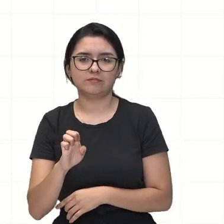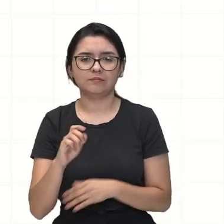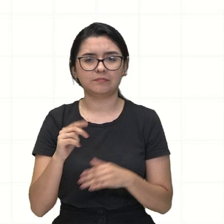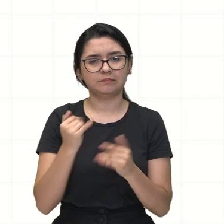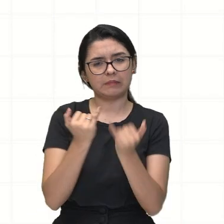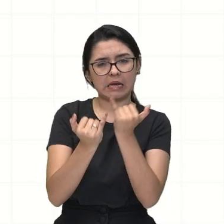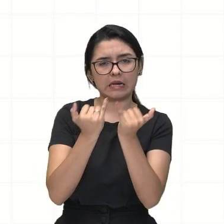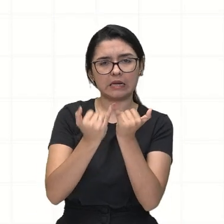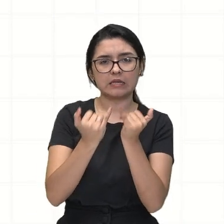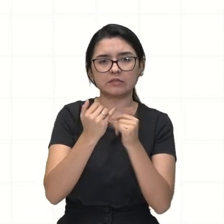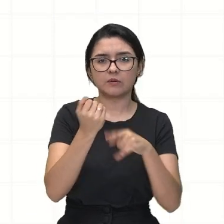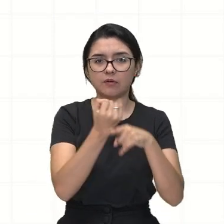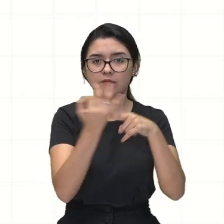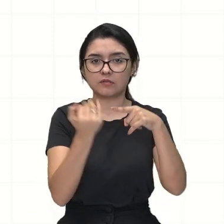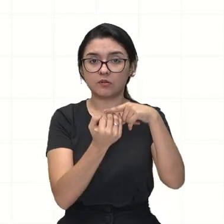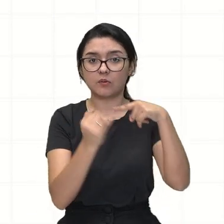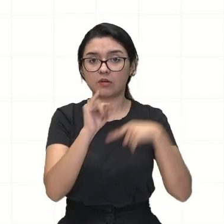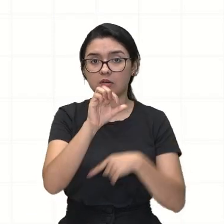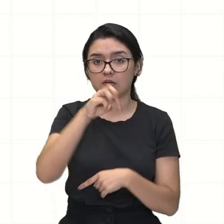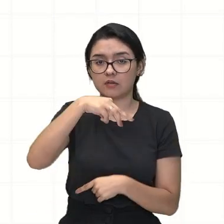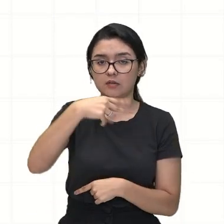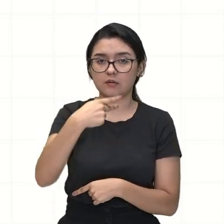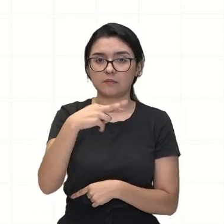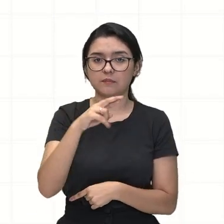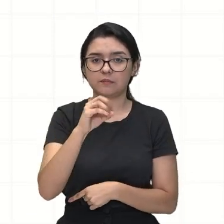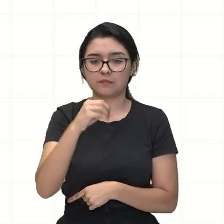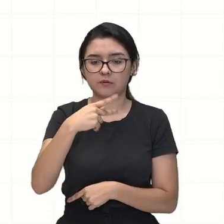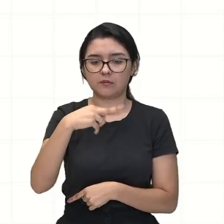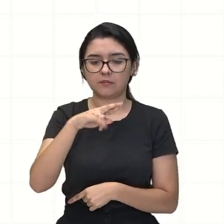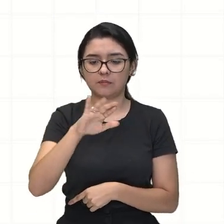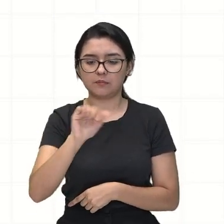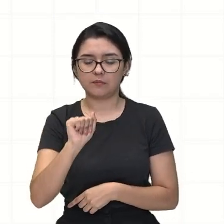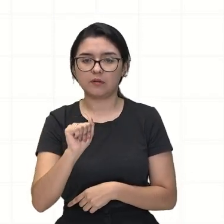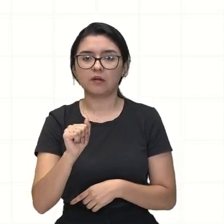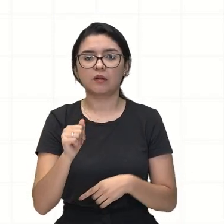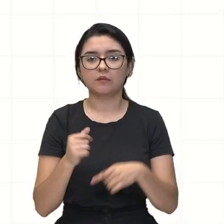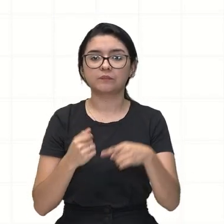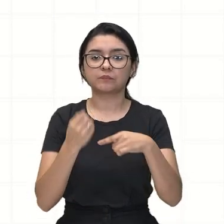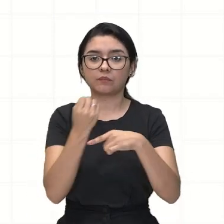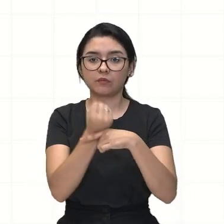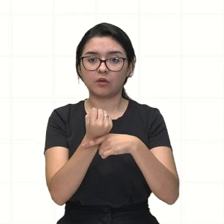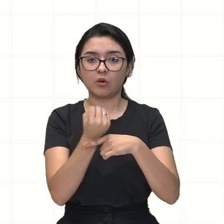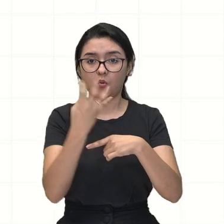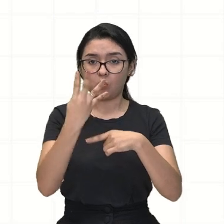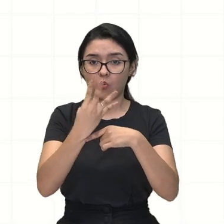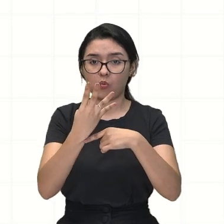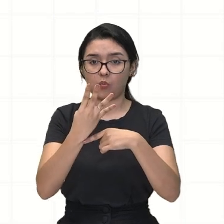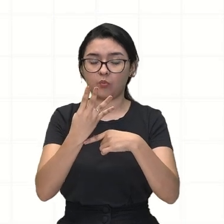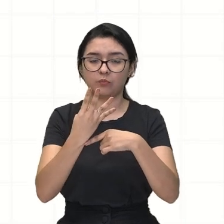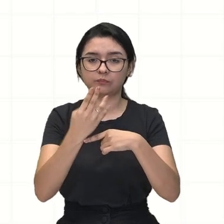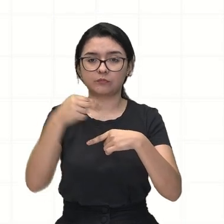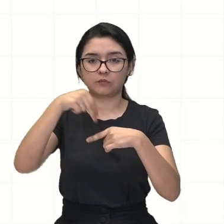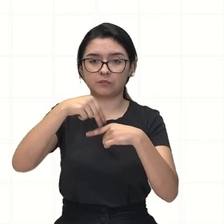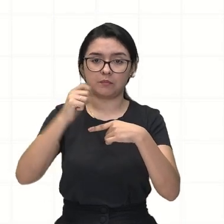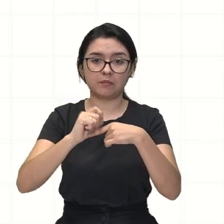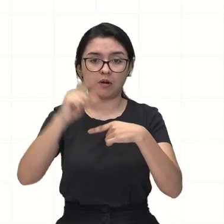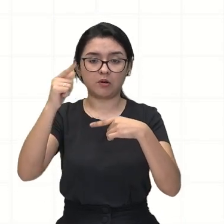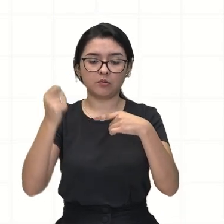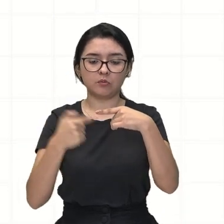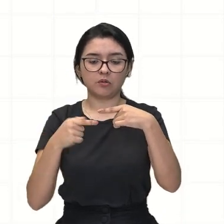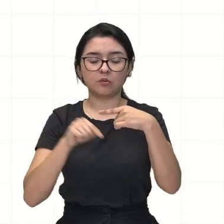aqui o denominador é maior do que o numerador é maior do que o